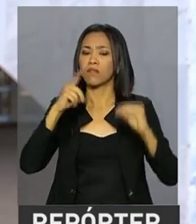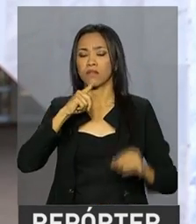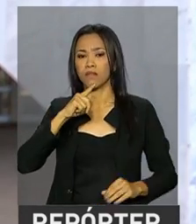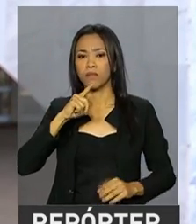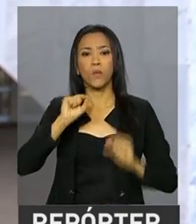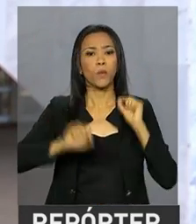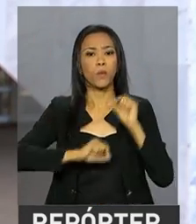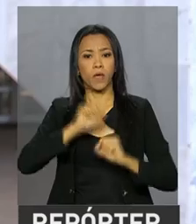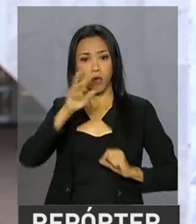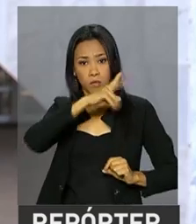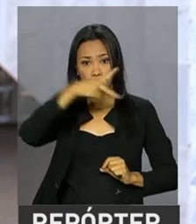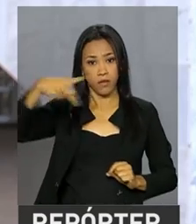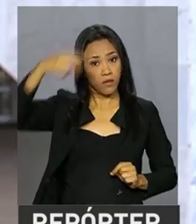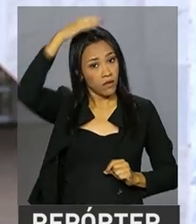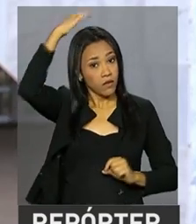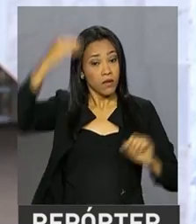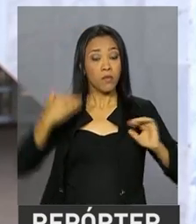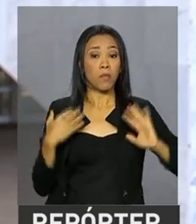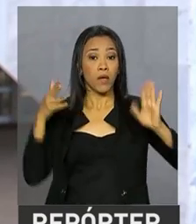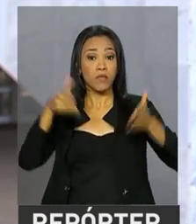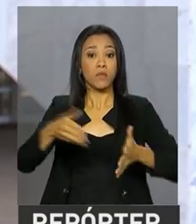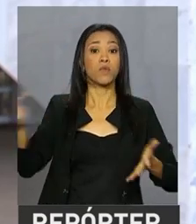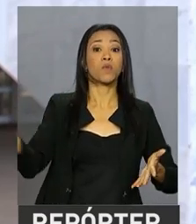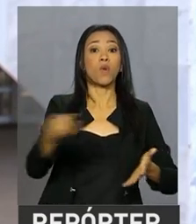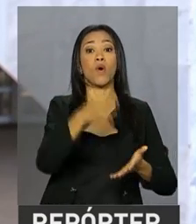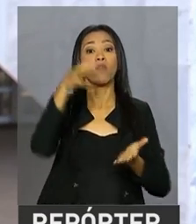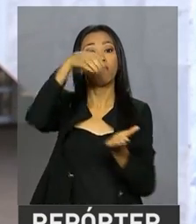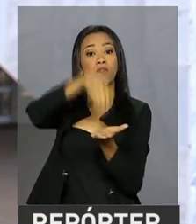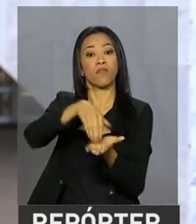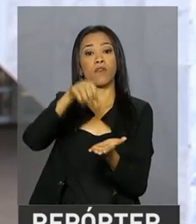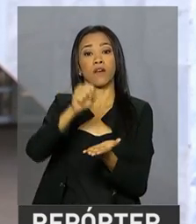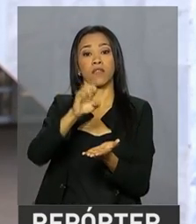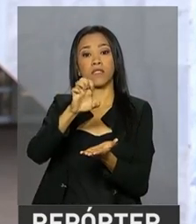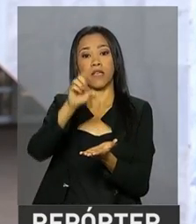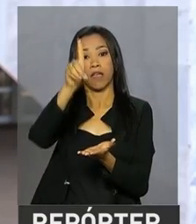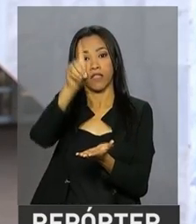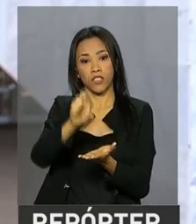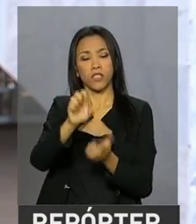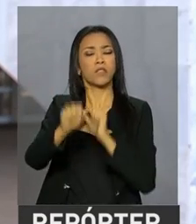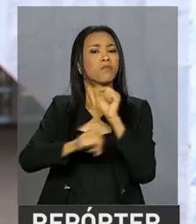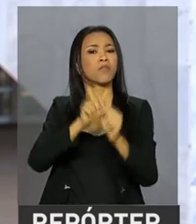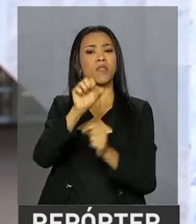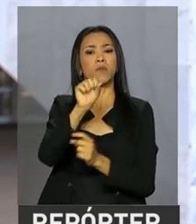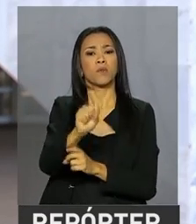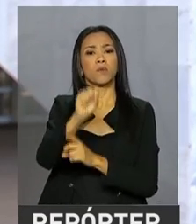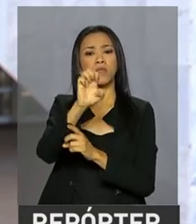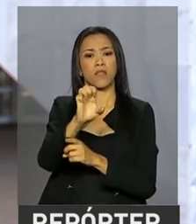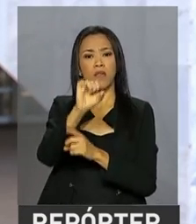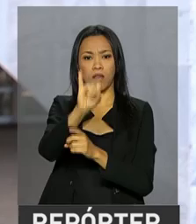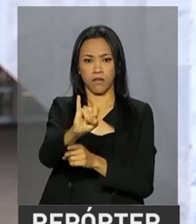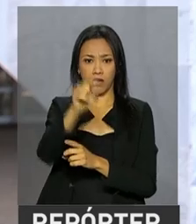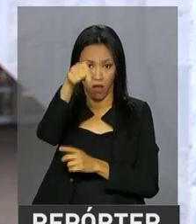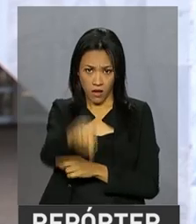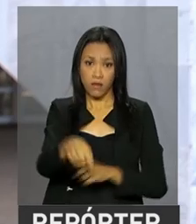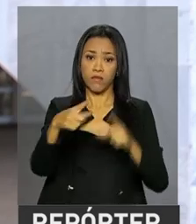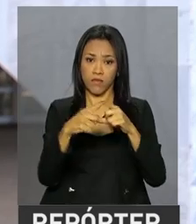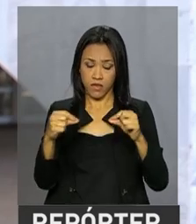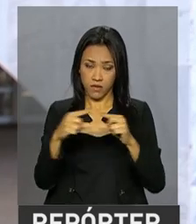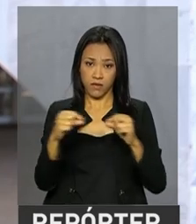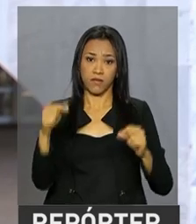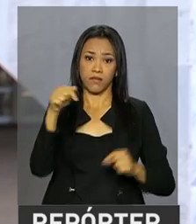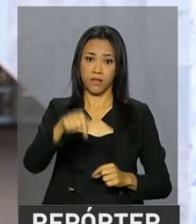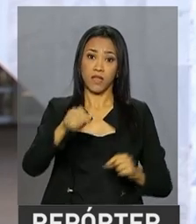da inauguração da nova sede do Conselho Nacional do SESI, que é o Serviço Social da Indústria, aqui em Brasília.